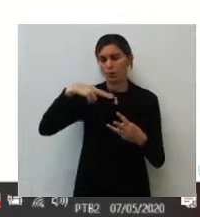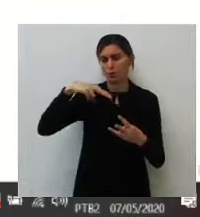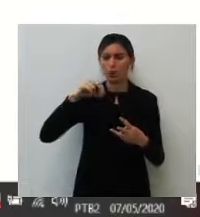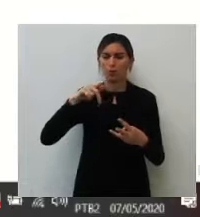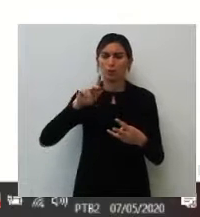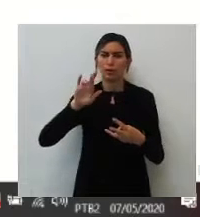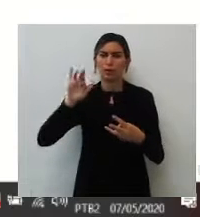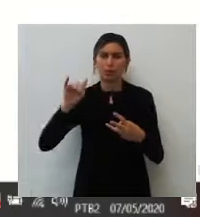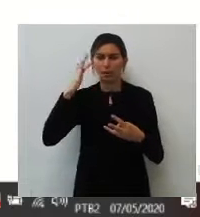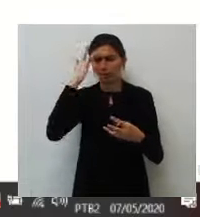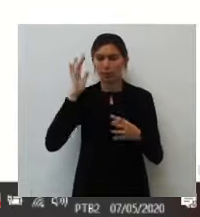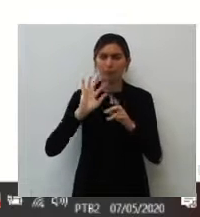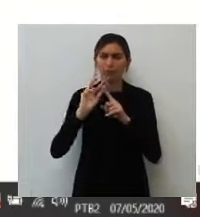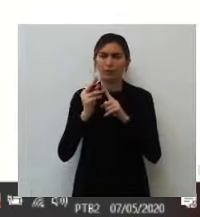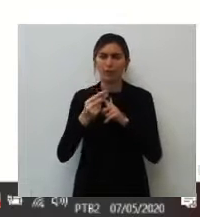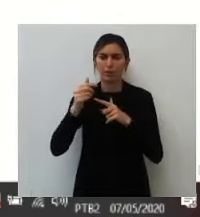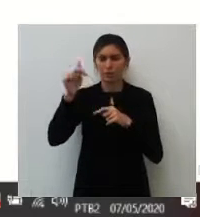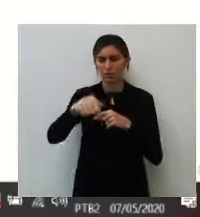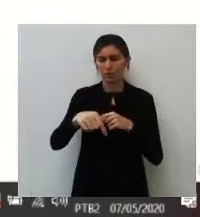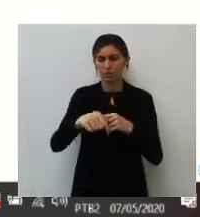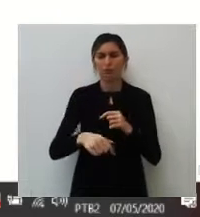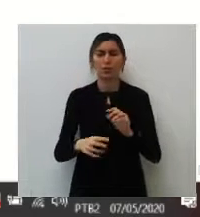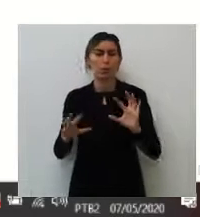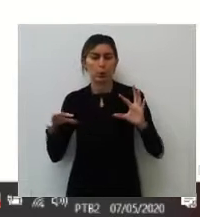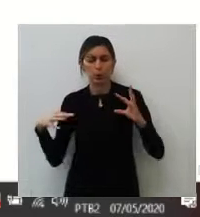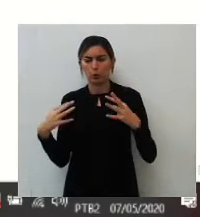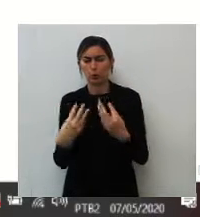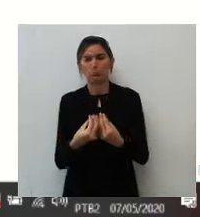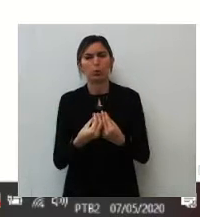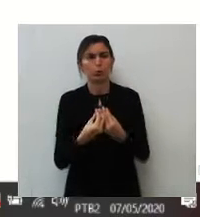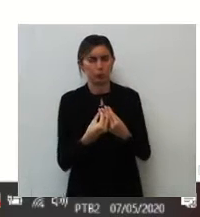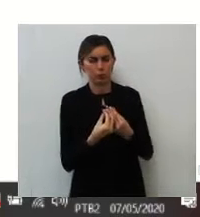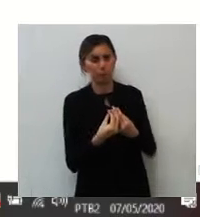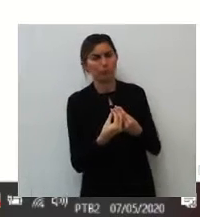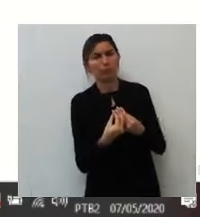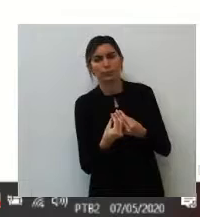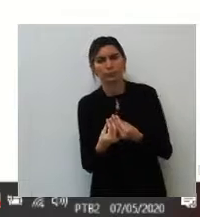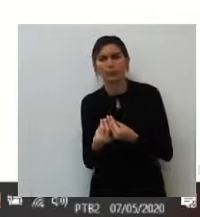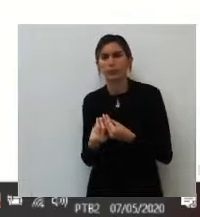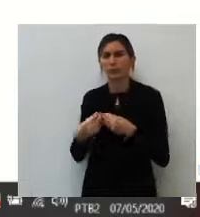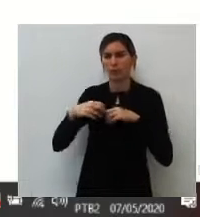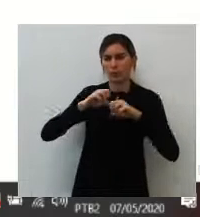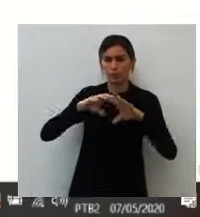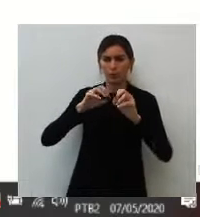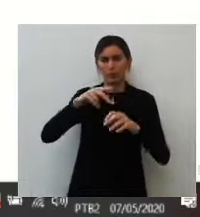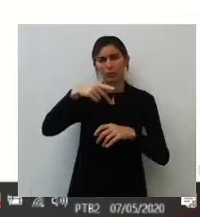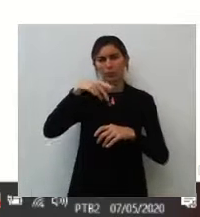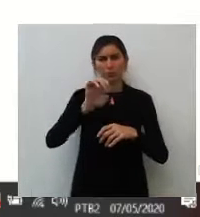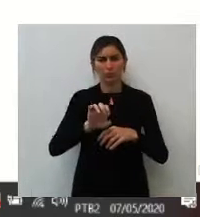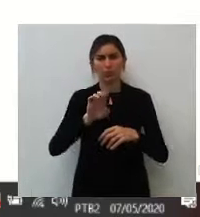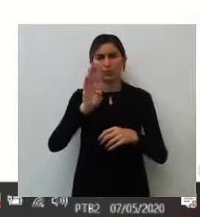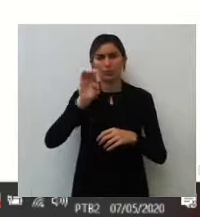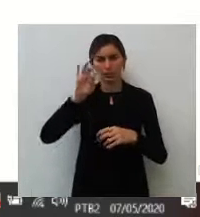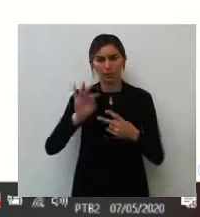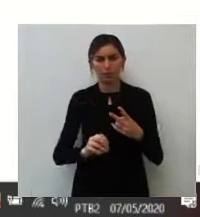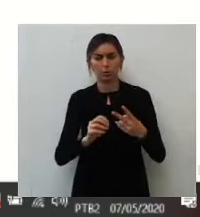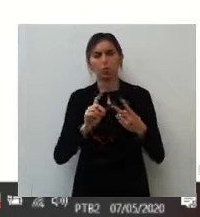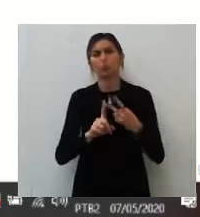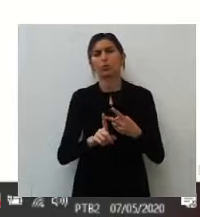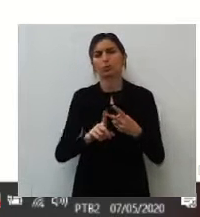nogueira que amanhã tem aula de física aqui toda galera do do edu café bento